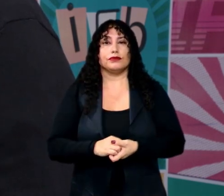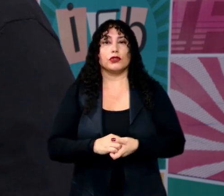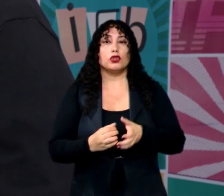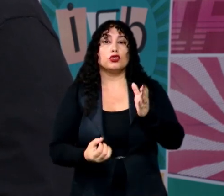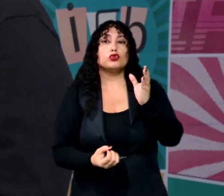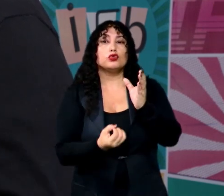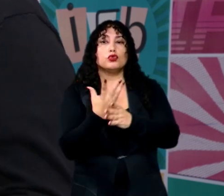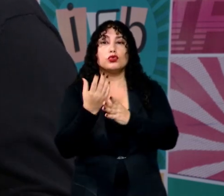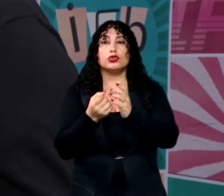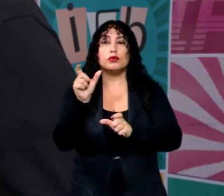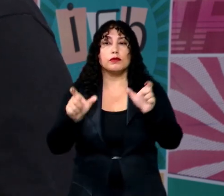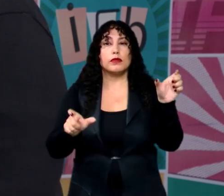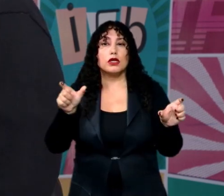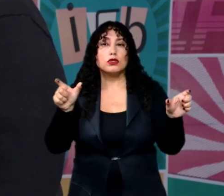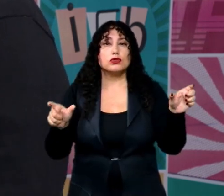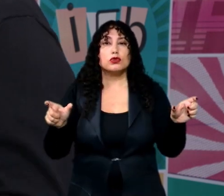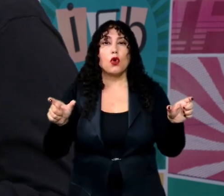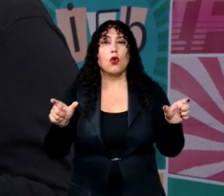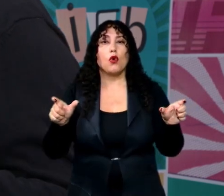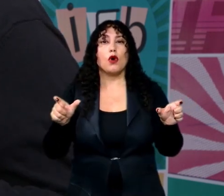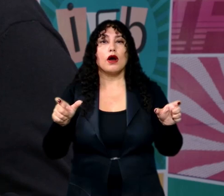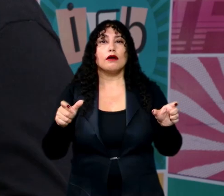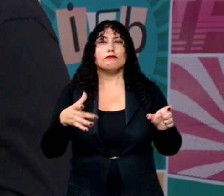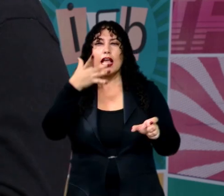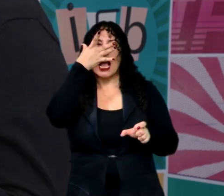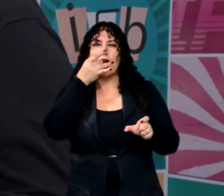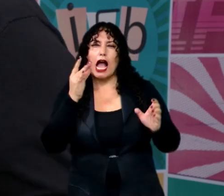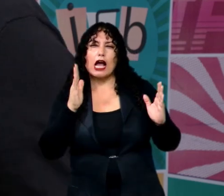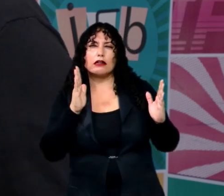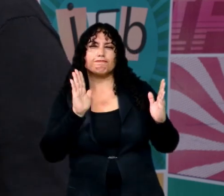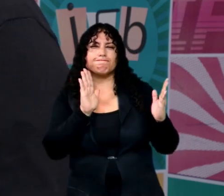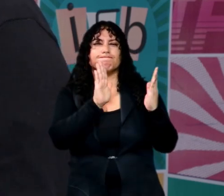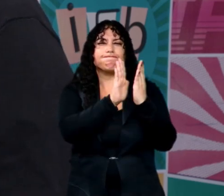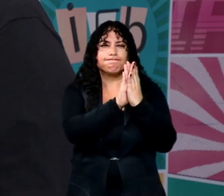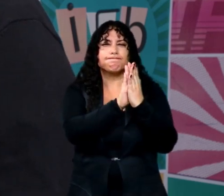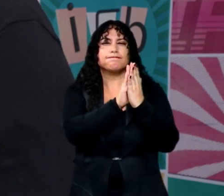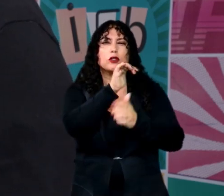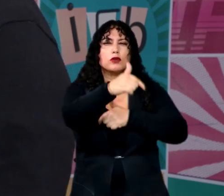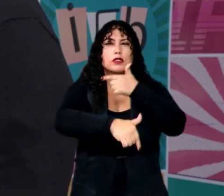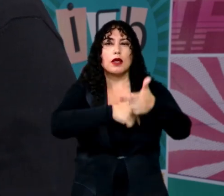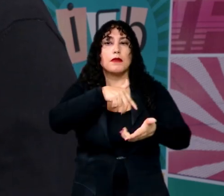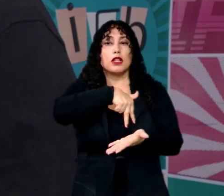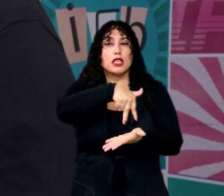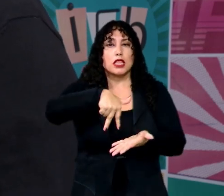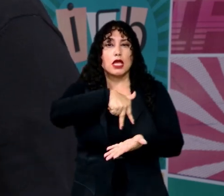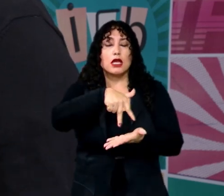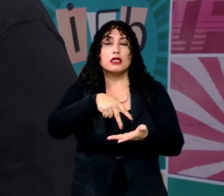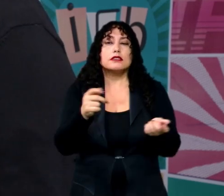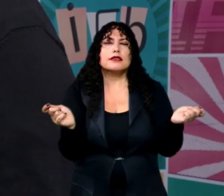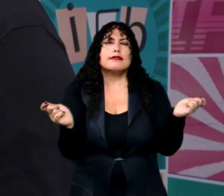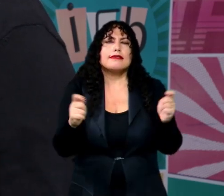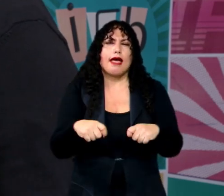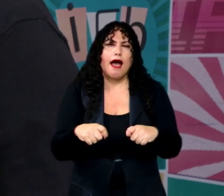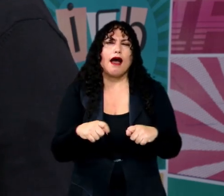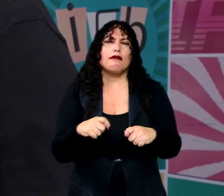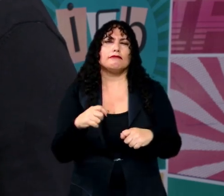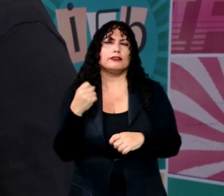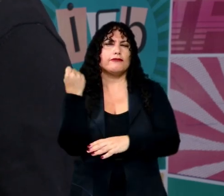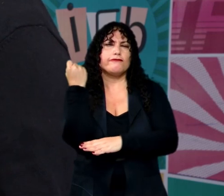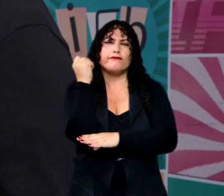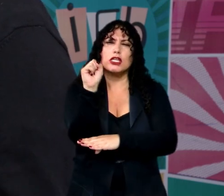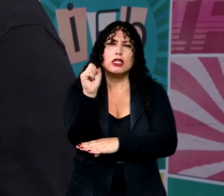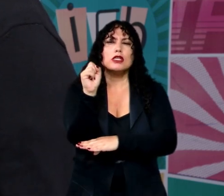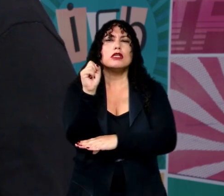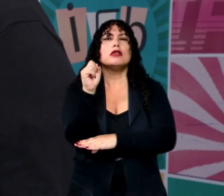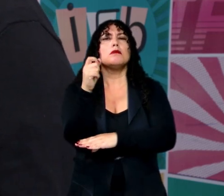muito mais gente dando as caras no mundo do trabalho da dança aí, do jeito que pode, do jeito que dá. Mas eu